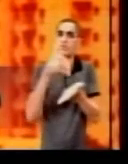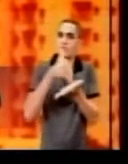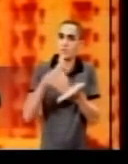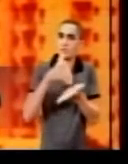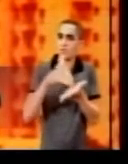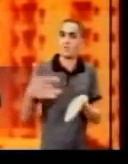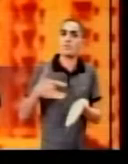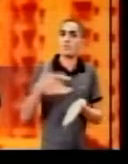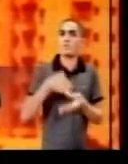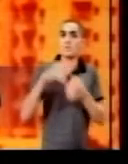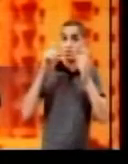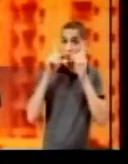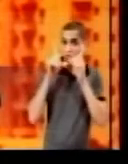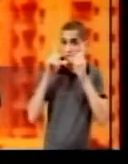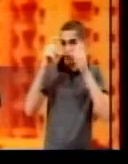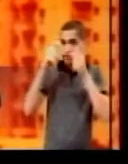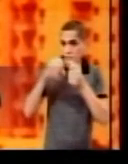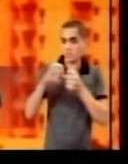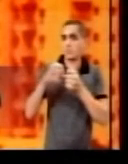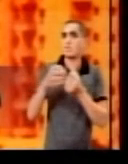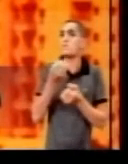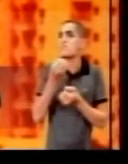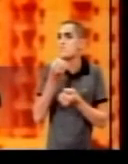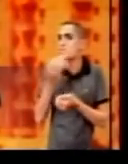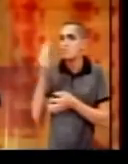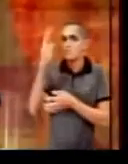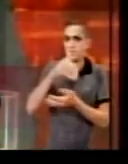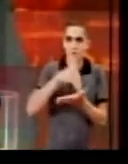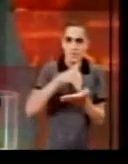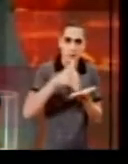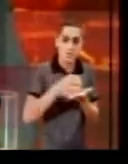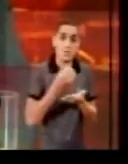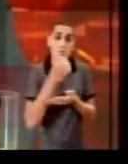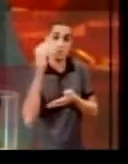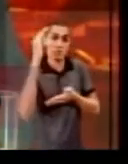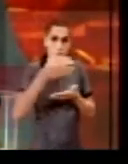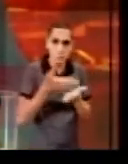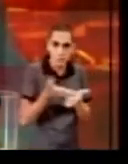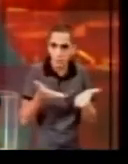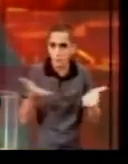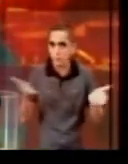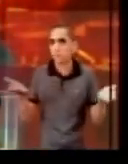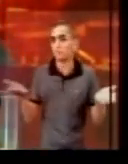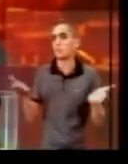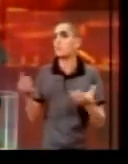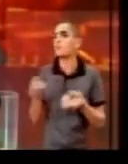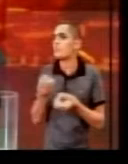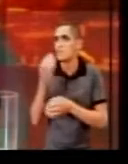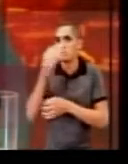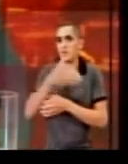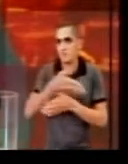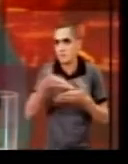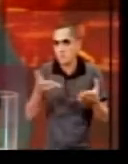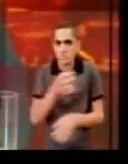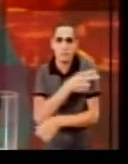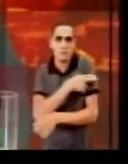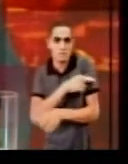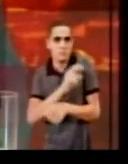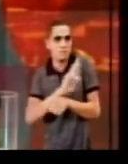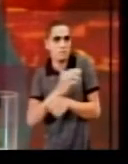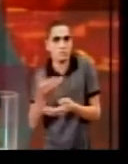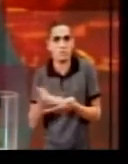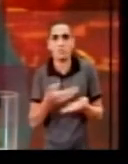secretário de Saúde, Dr. Aldenis Borim. Boa tarde, secretário. Boa tarde, Letícia. Boa tarde, Miriam. Boa tarde